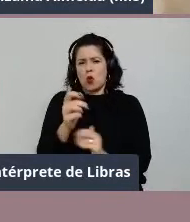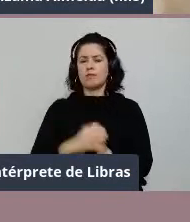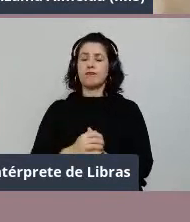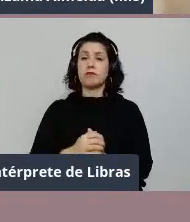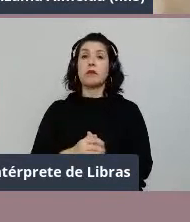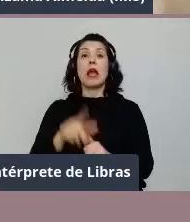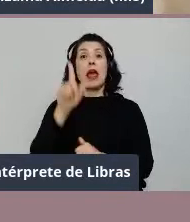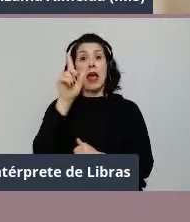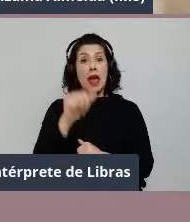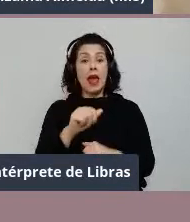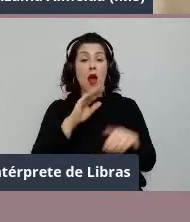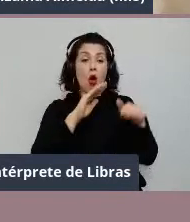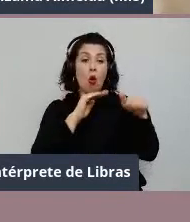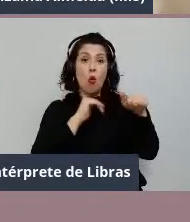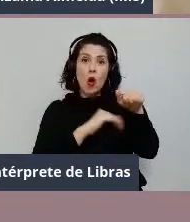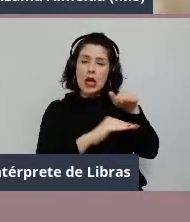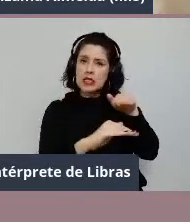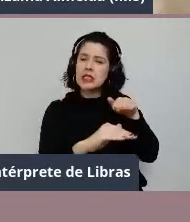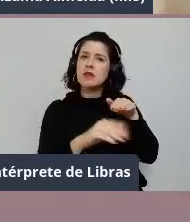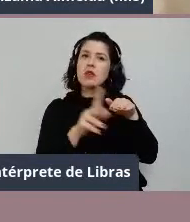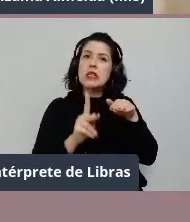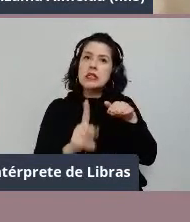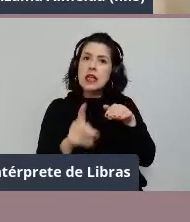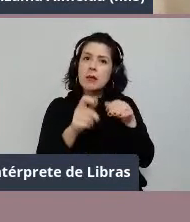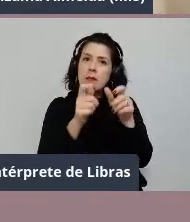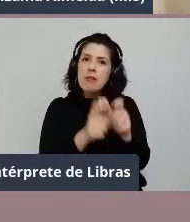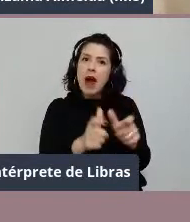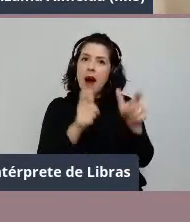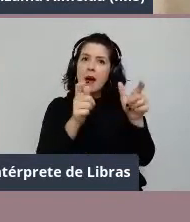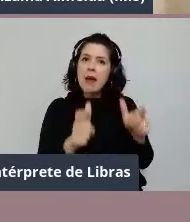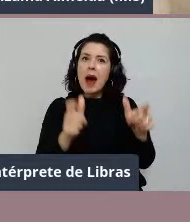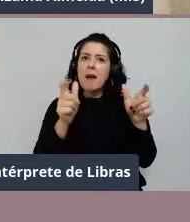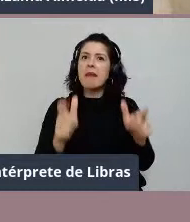acervo que está em expansão, parece, assim.